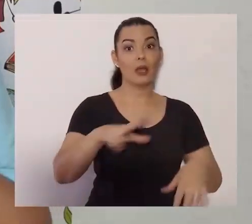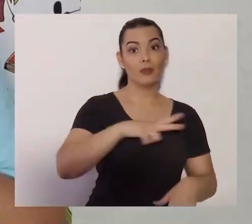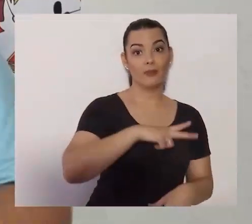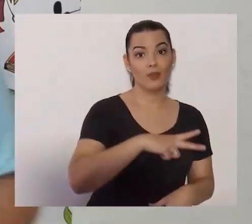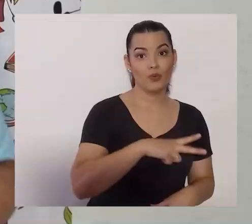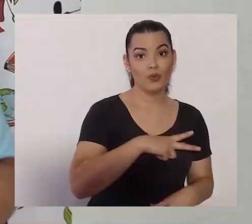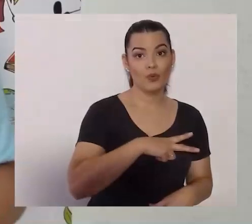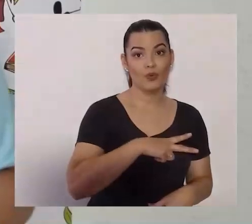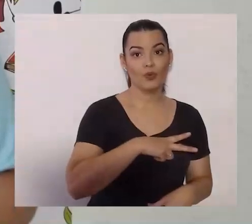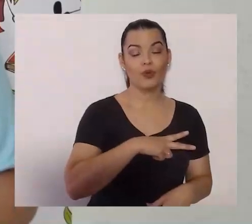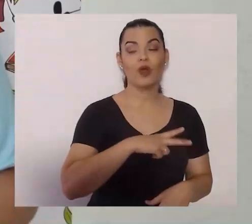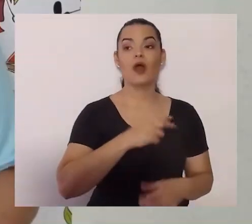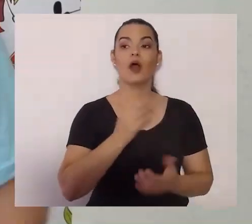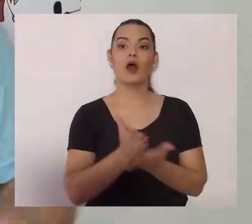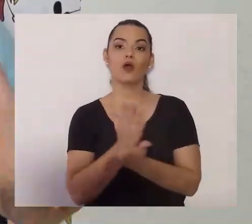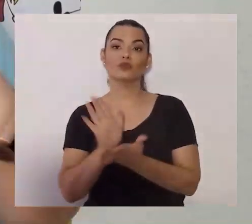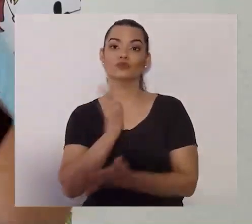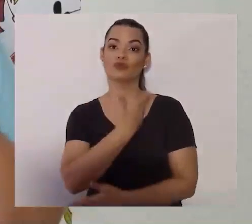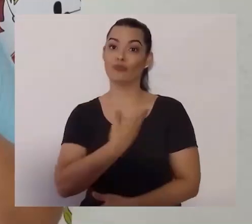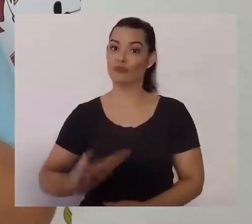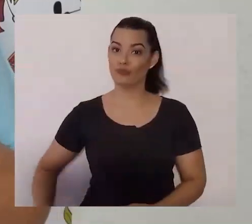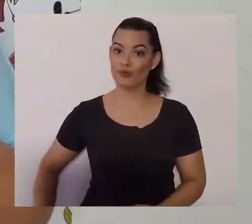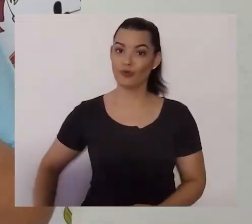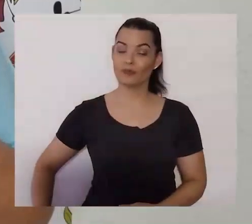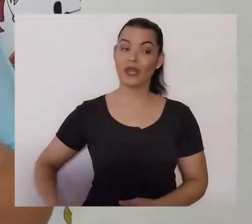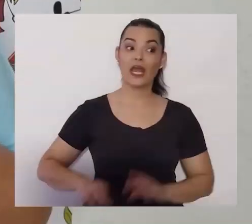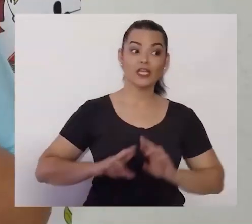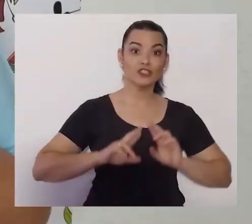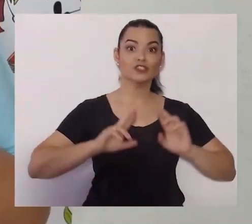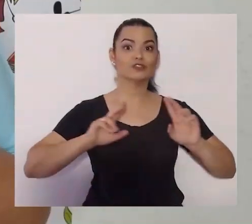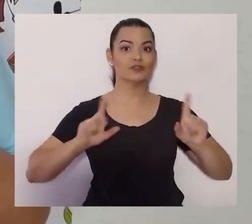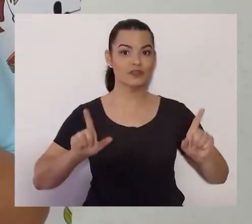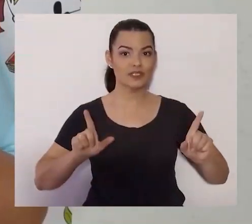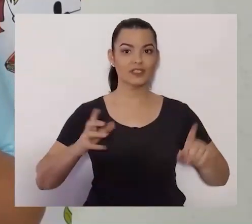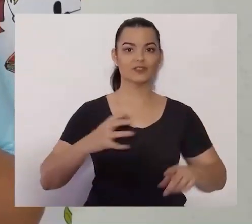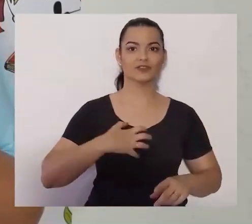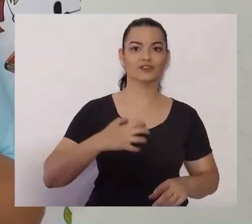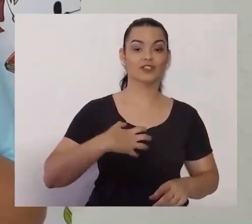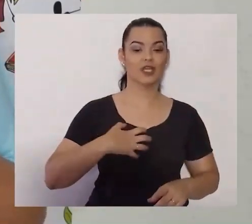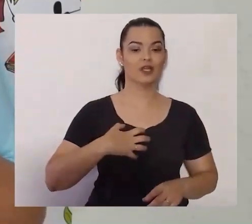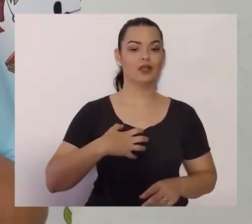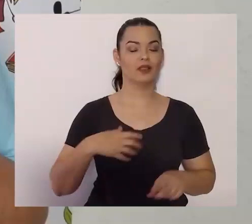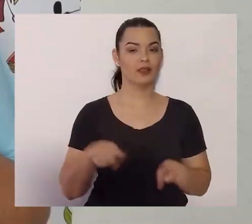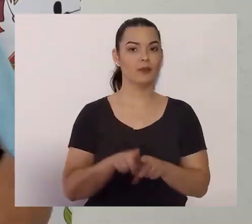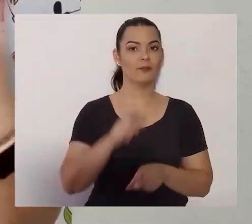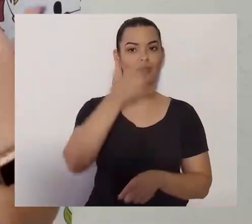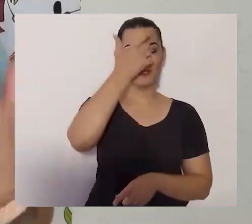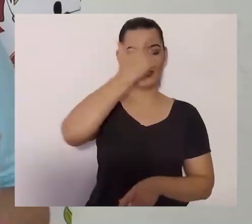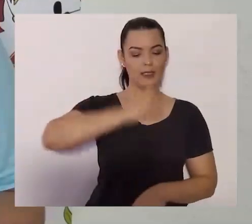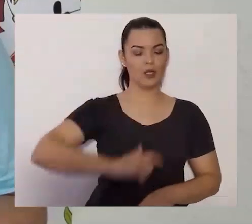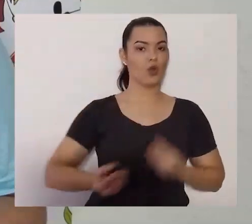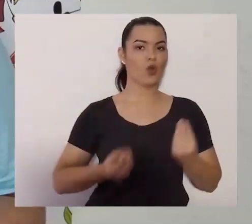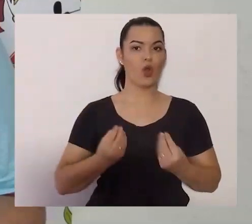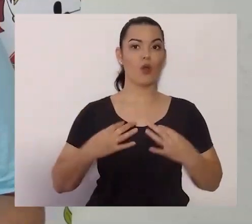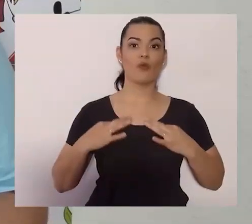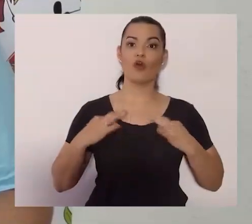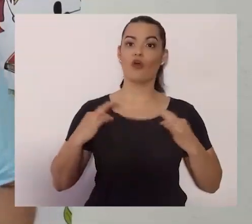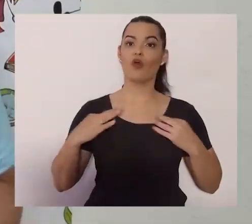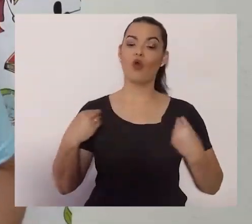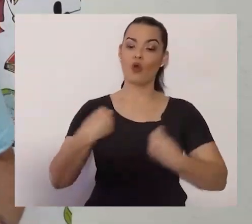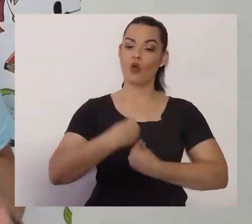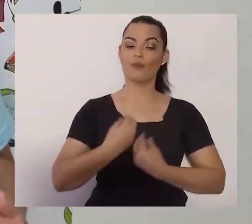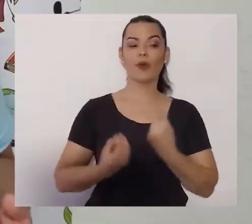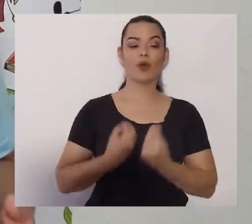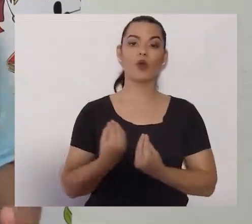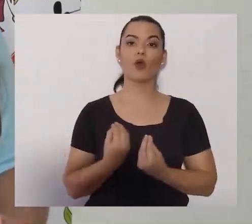privados possuem diferenças. O nosso comportamento nesses espaços também muda. O jeito de nos